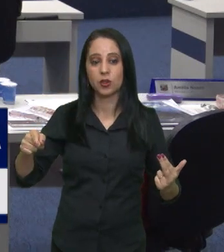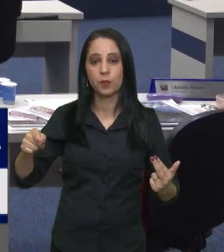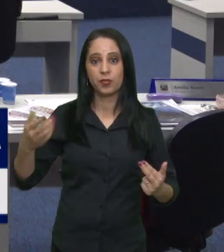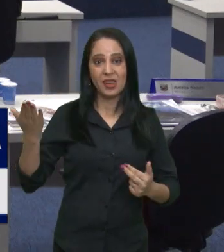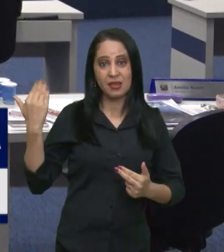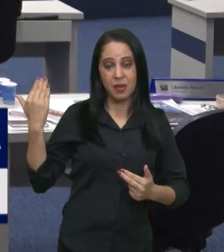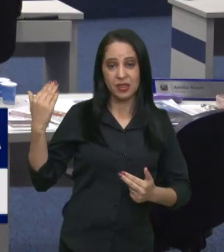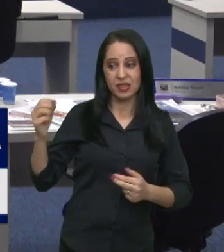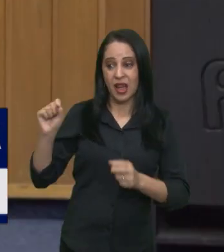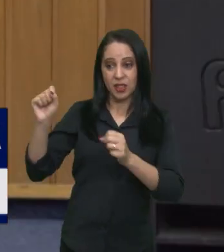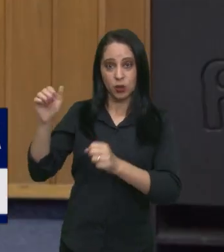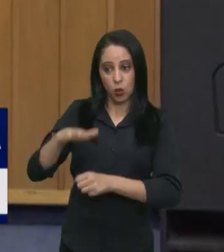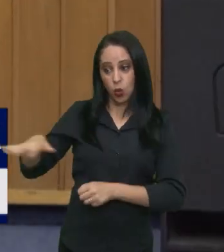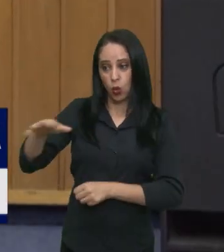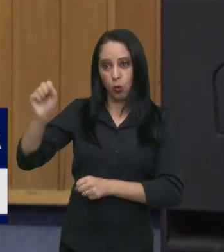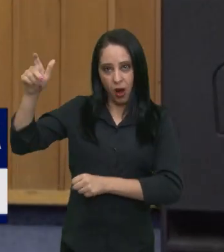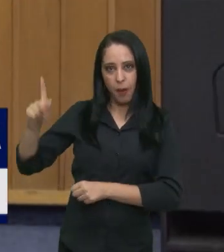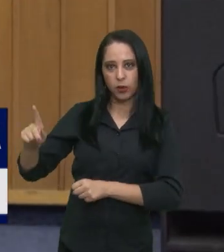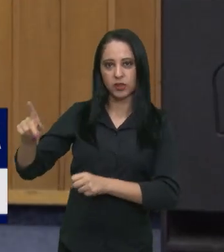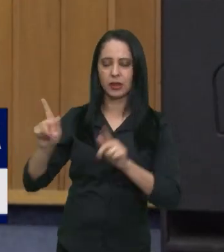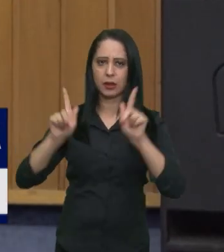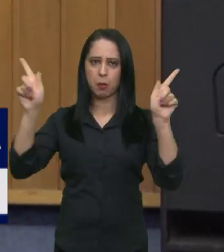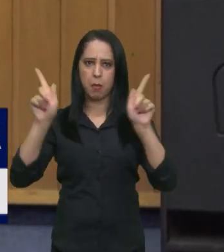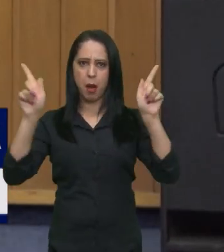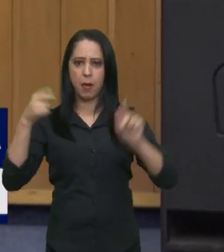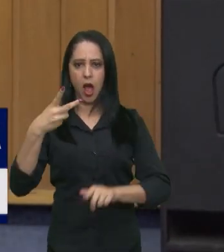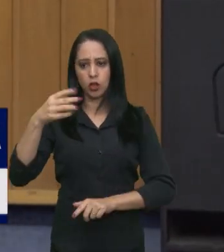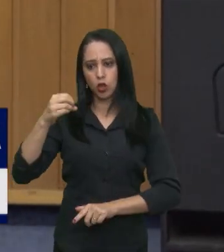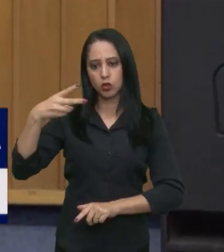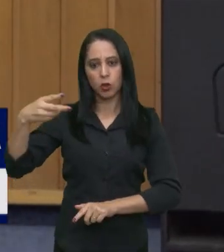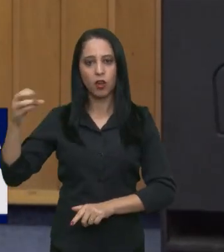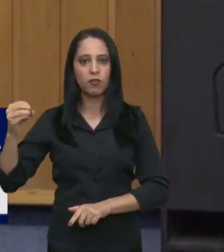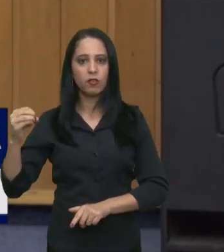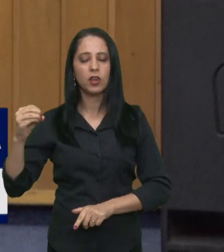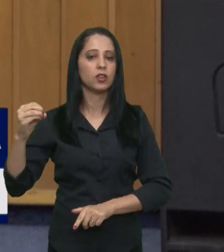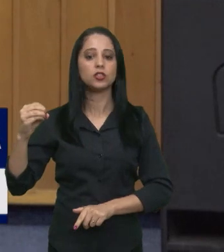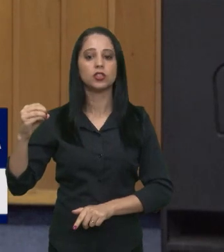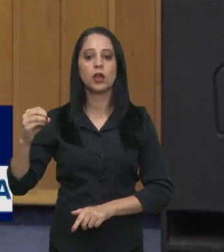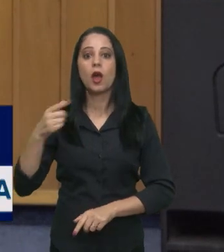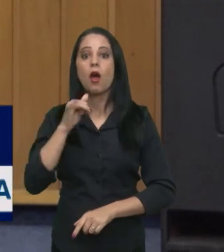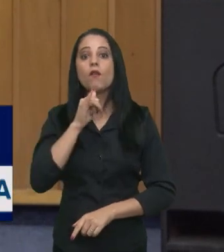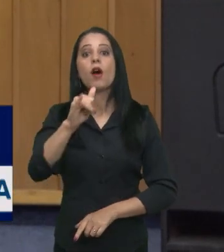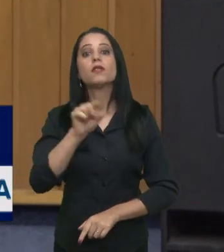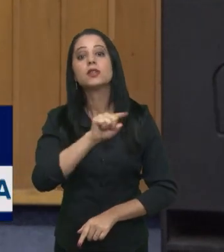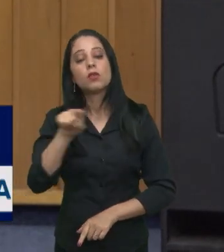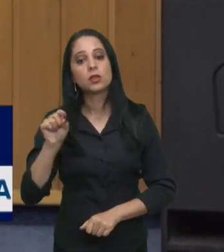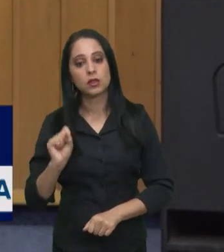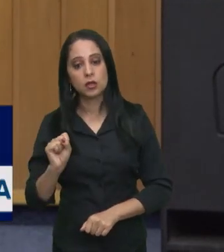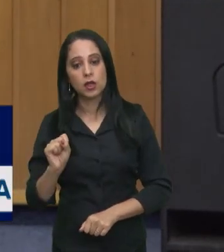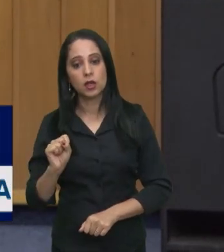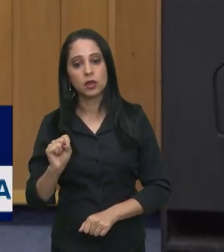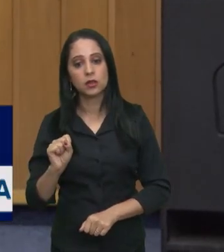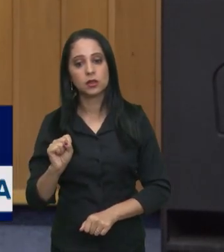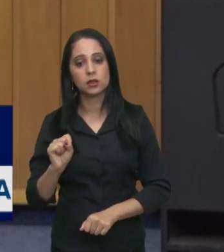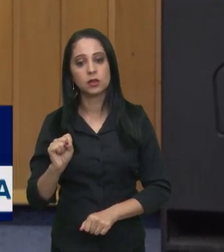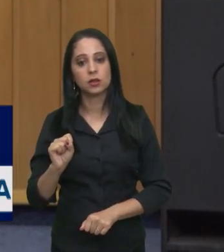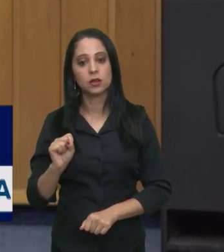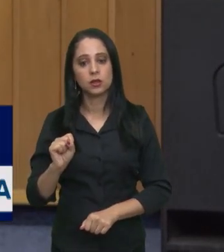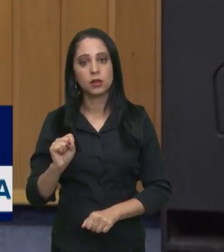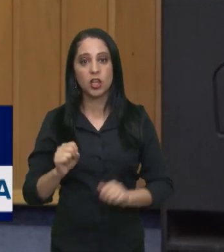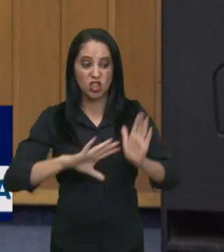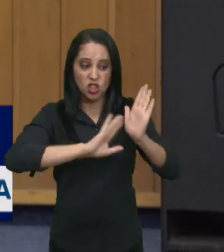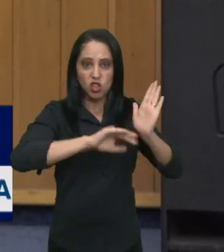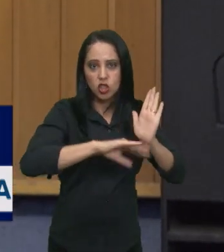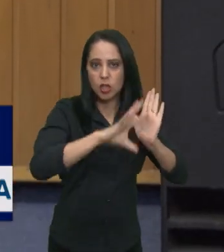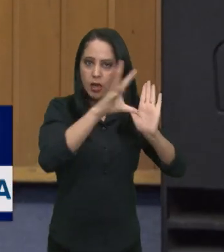manifestação lá em 2020, está aqui em nome da Doralice, eu queria dizer aos vereadores, melhor ou retire